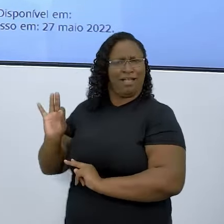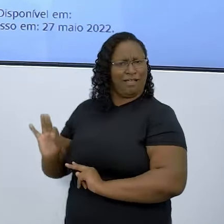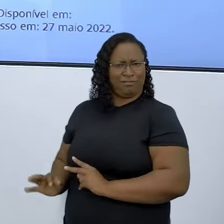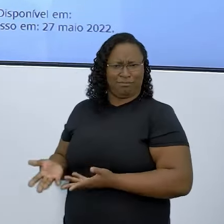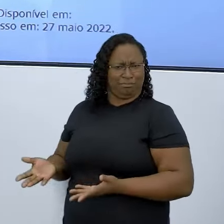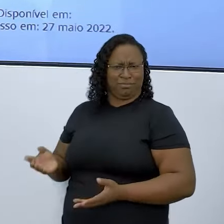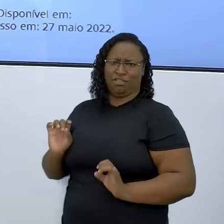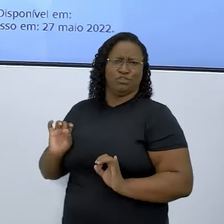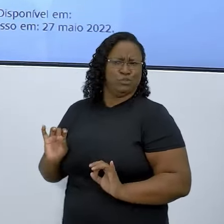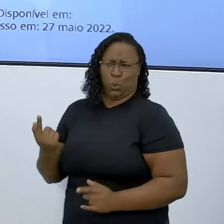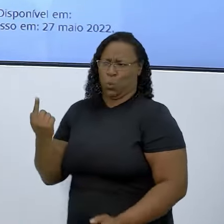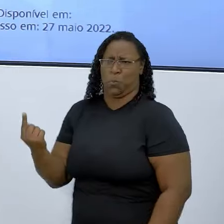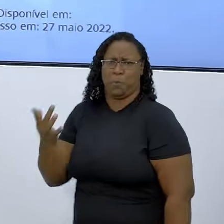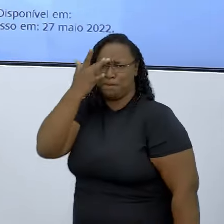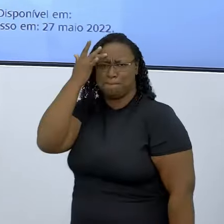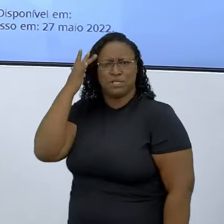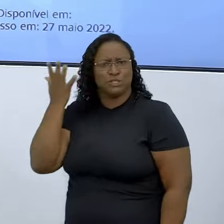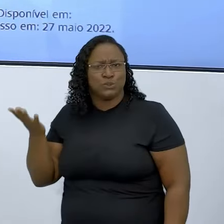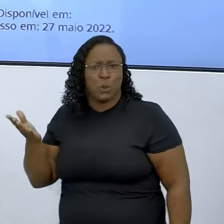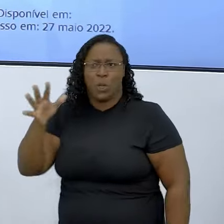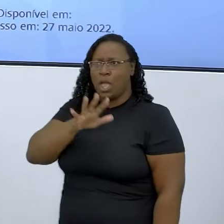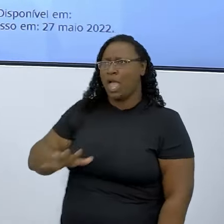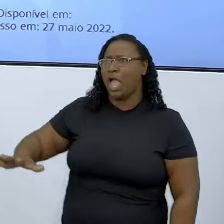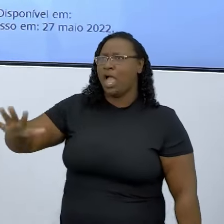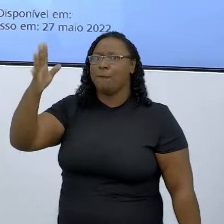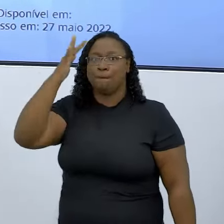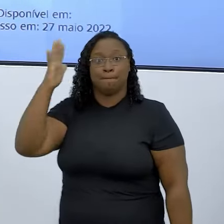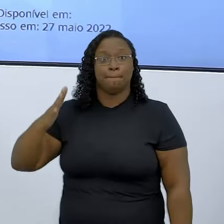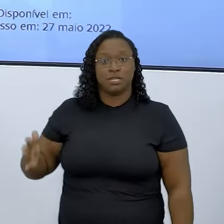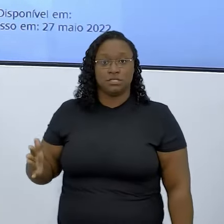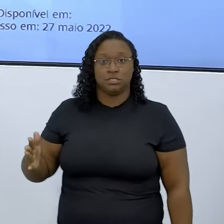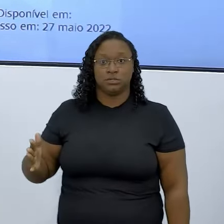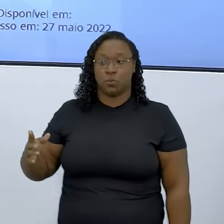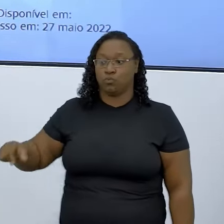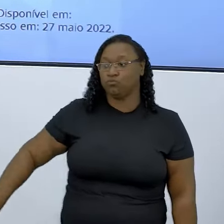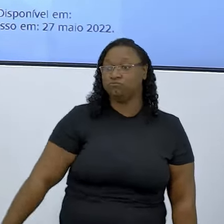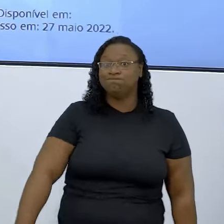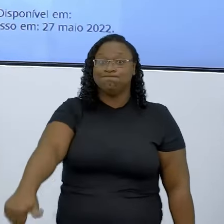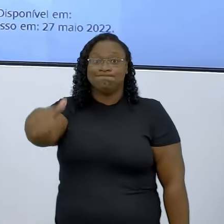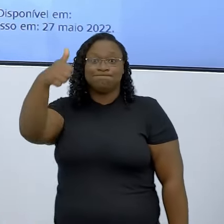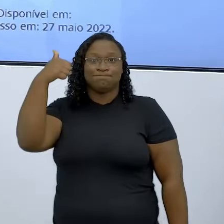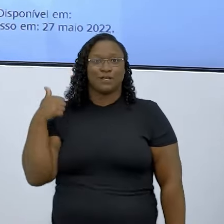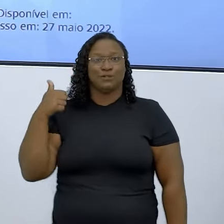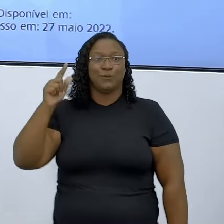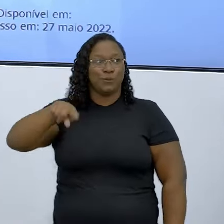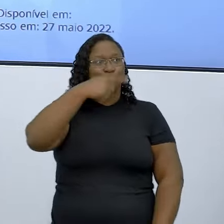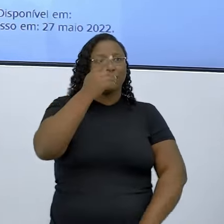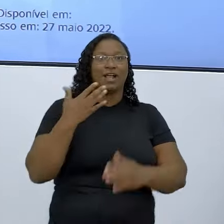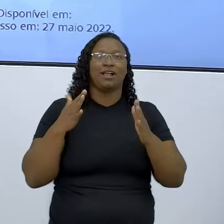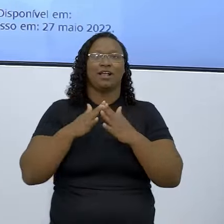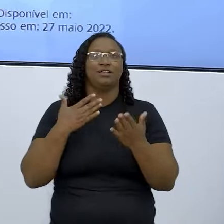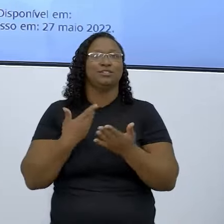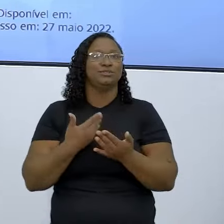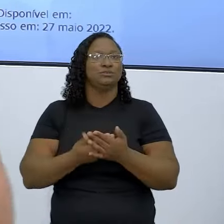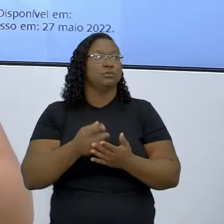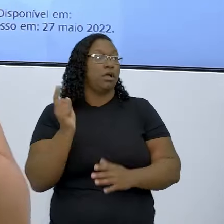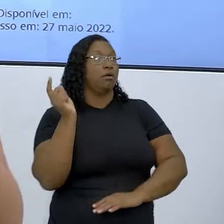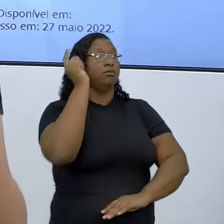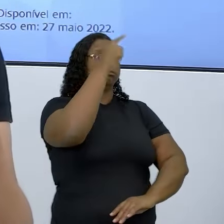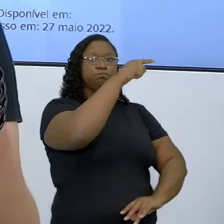uma pessoa no Brasil inteiro passou em Harvard e ela era pobre. E ela estudava com a...